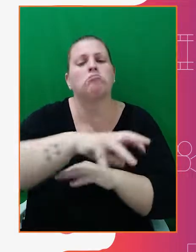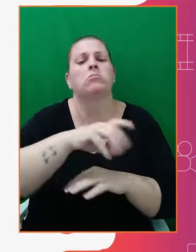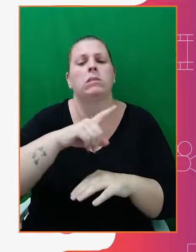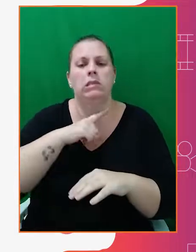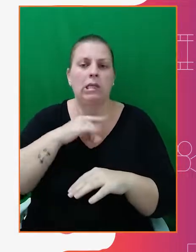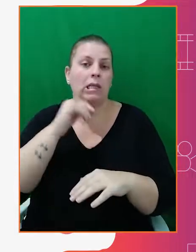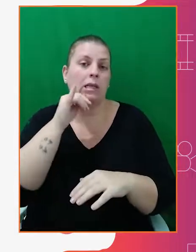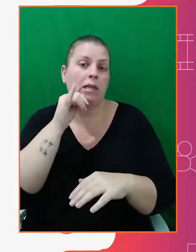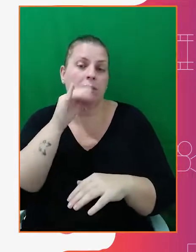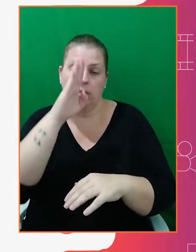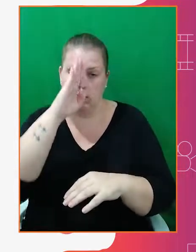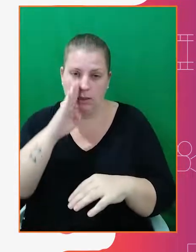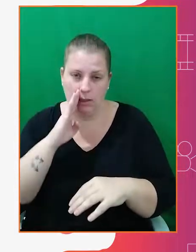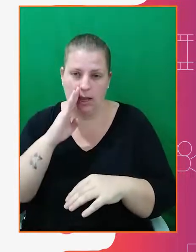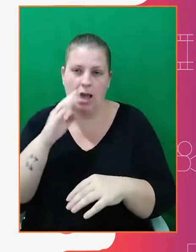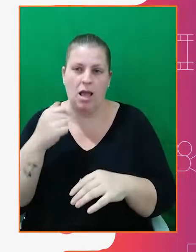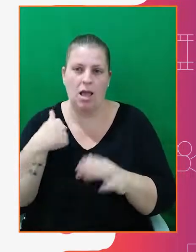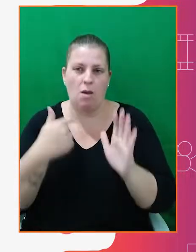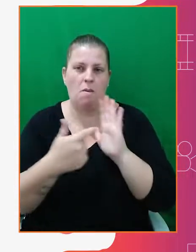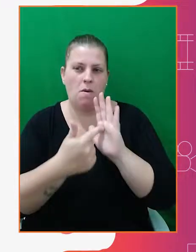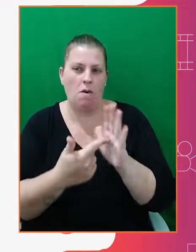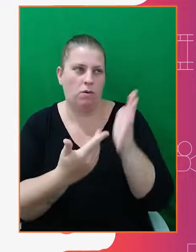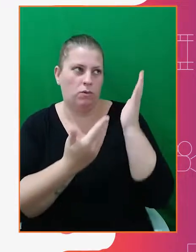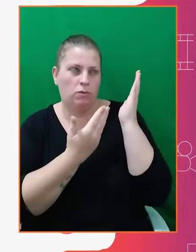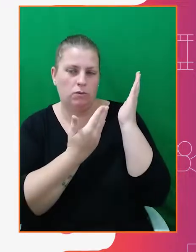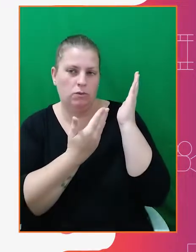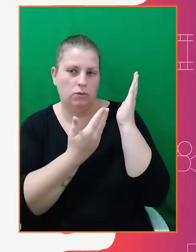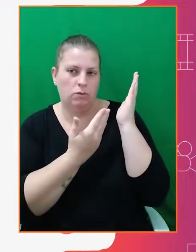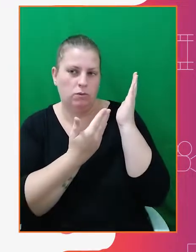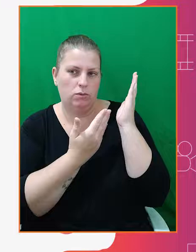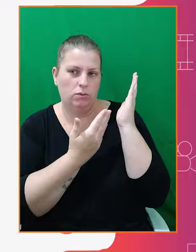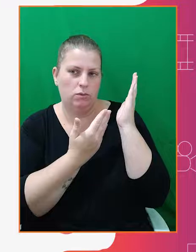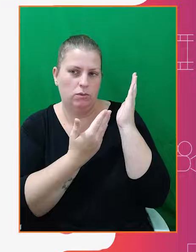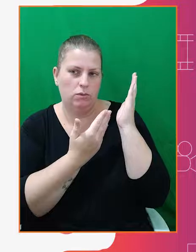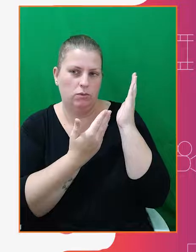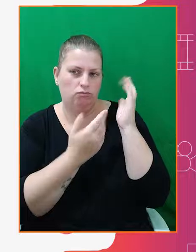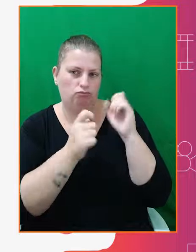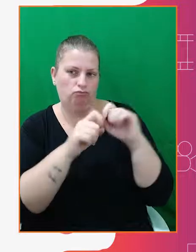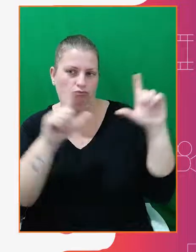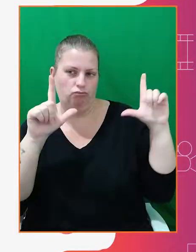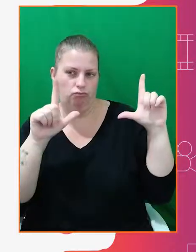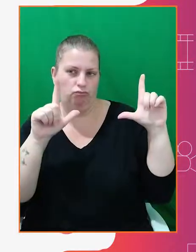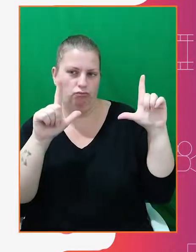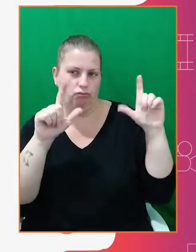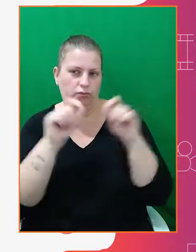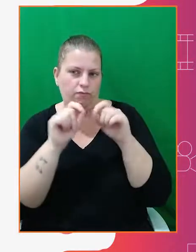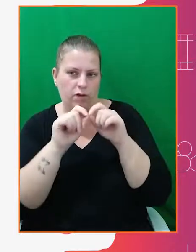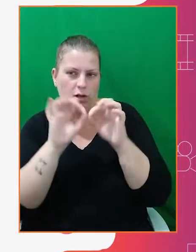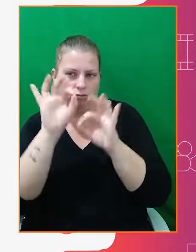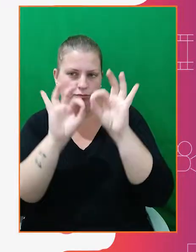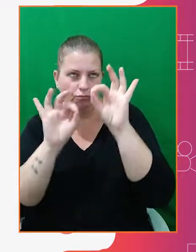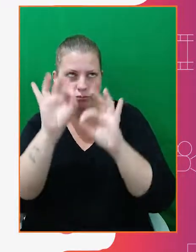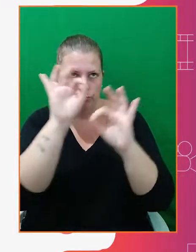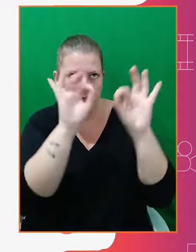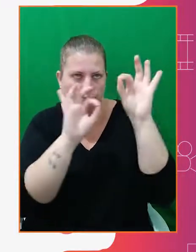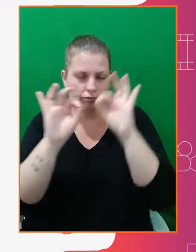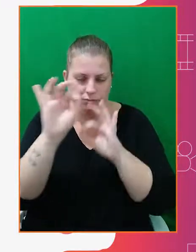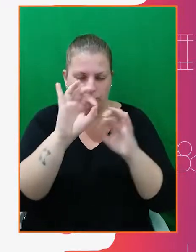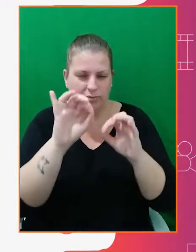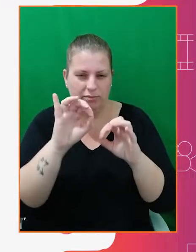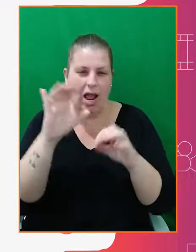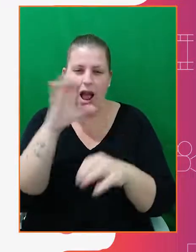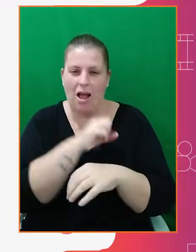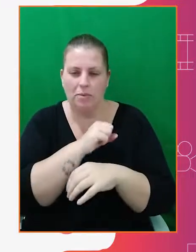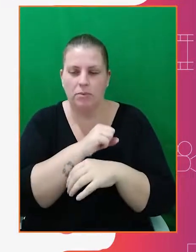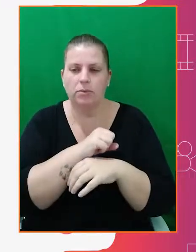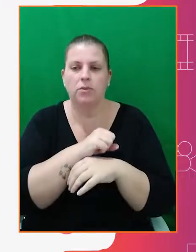que possibilitam testes gratuitos. Eu destaco o Blender, aqui eu boto uma tela deles trabalhando no Blender, né, uma tela rápida